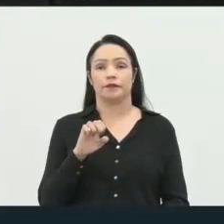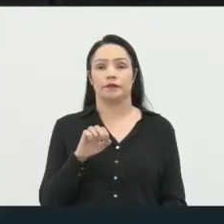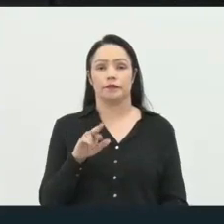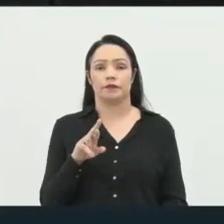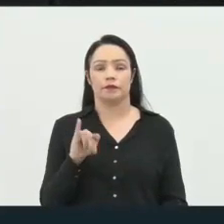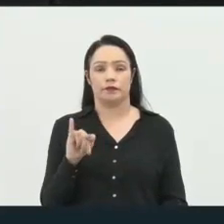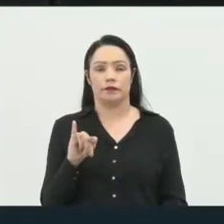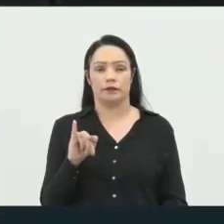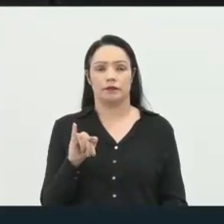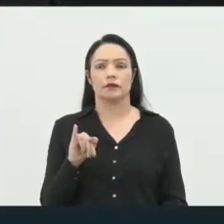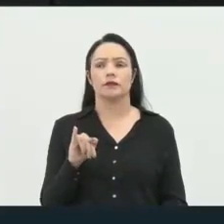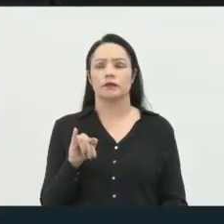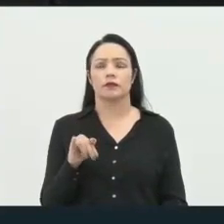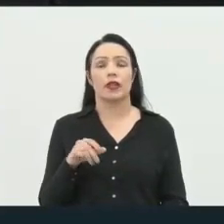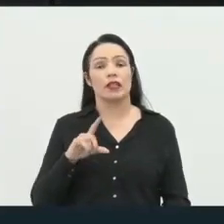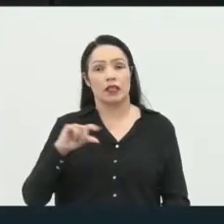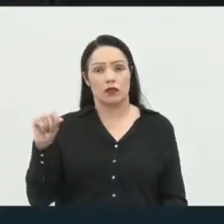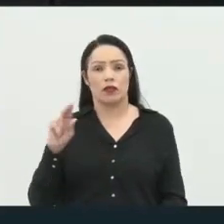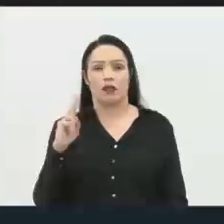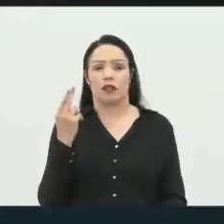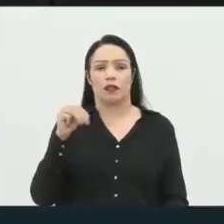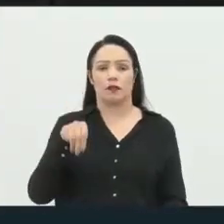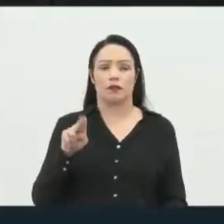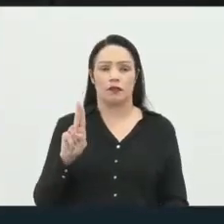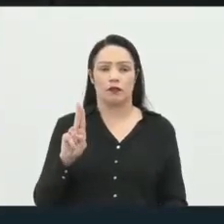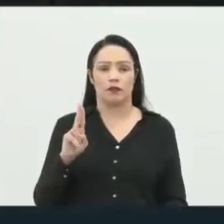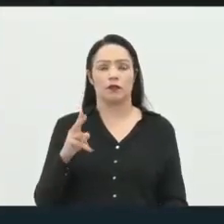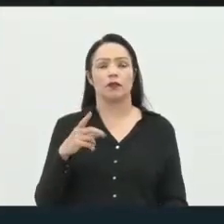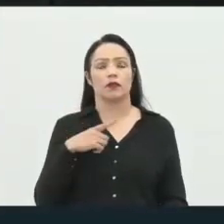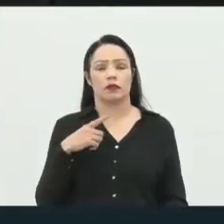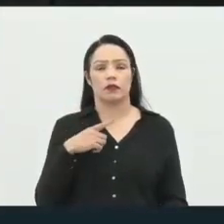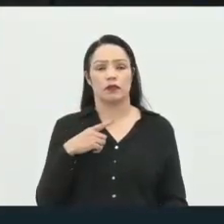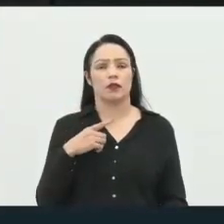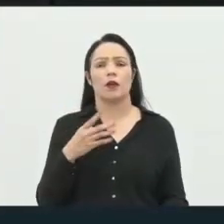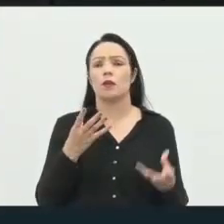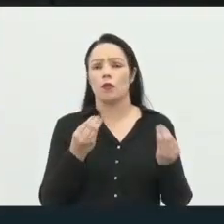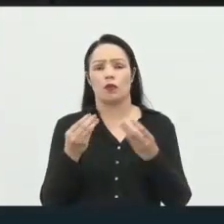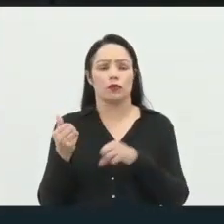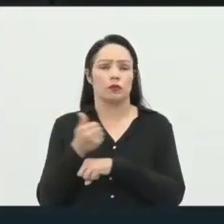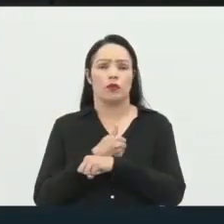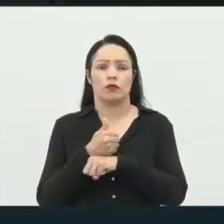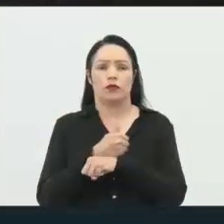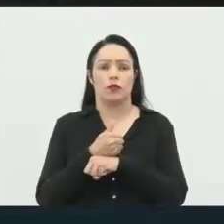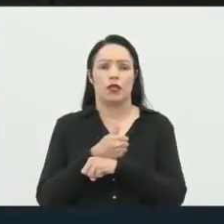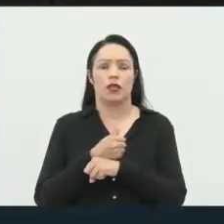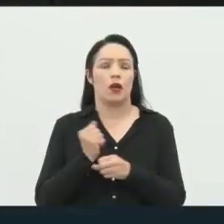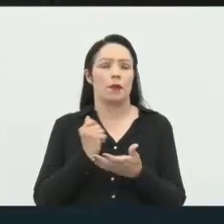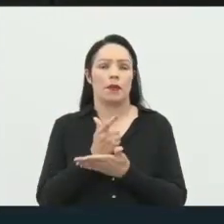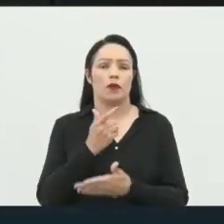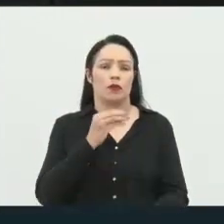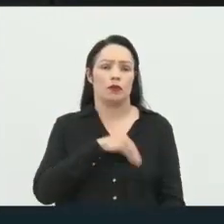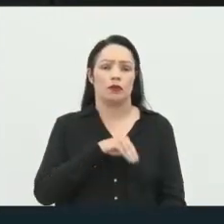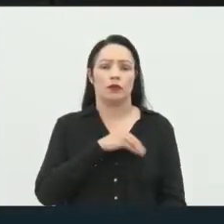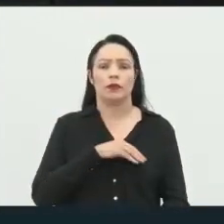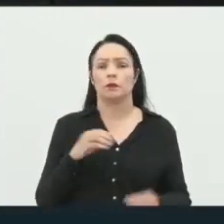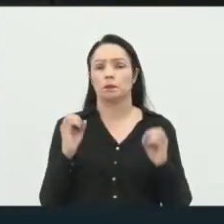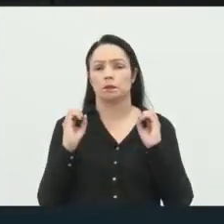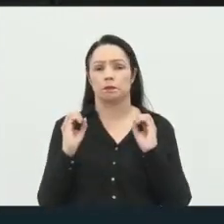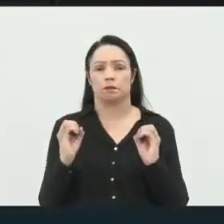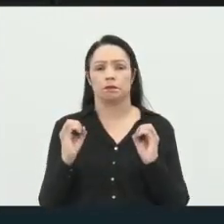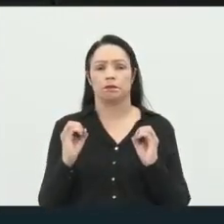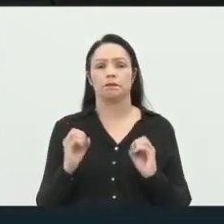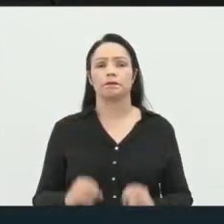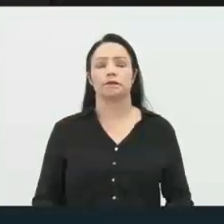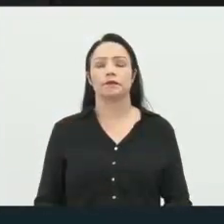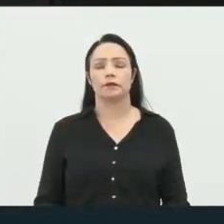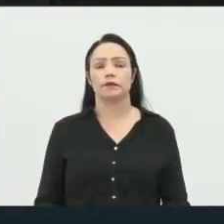deixaram 471 profissionais da Saúde sem receber os seus pagamentos houve aliás